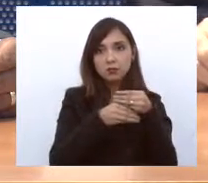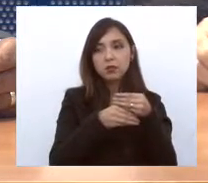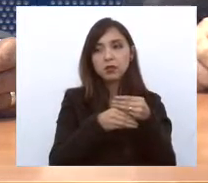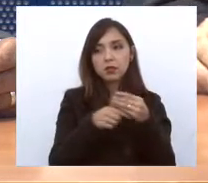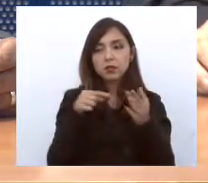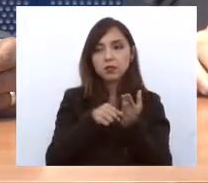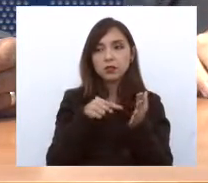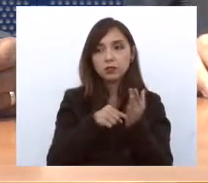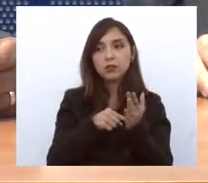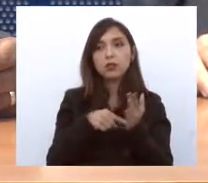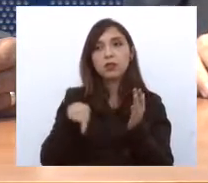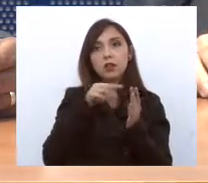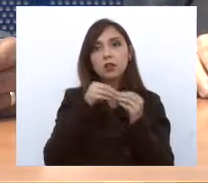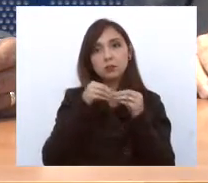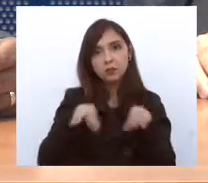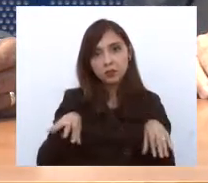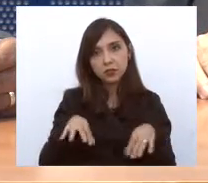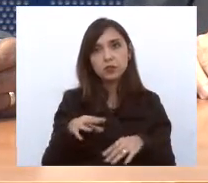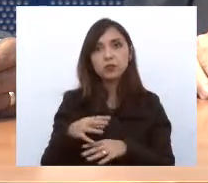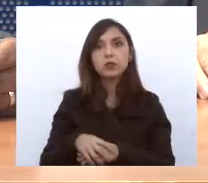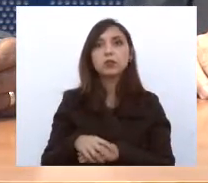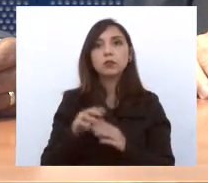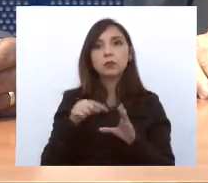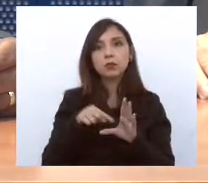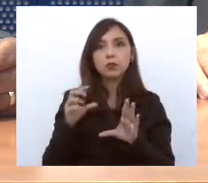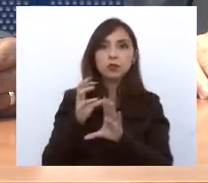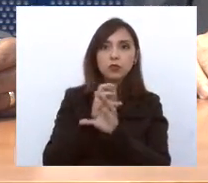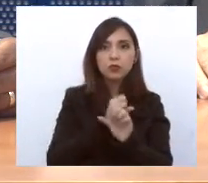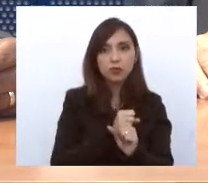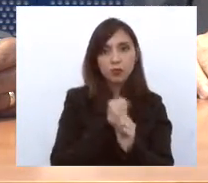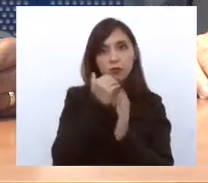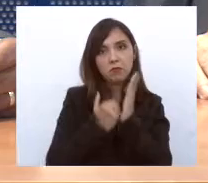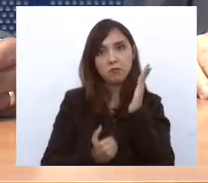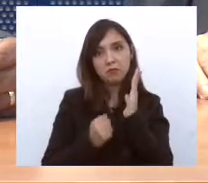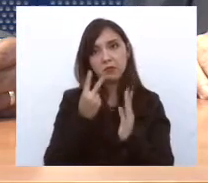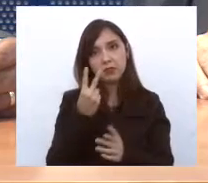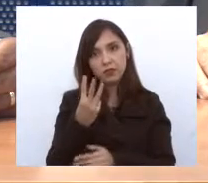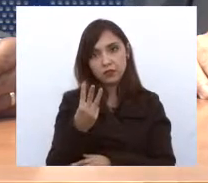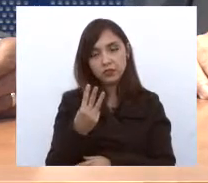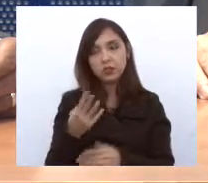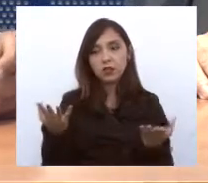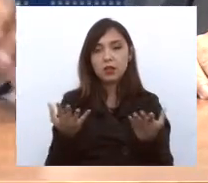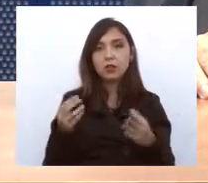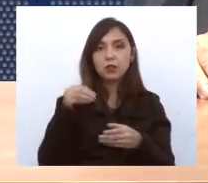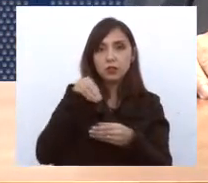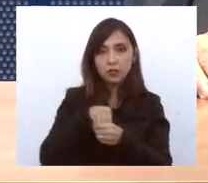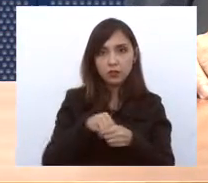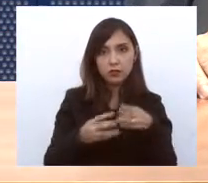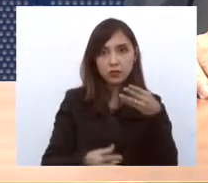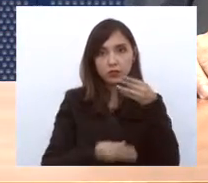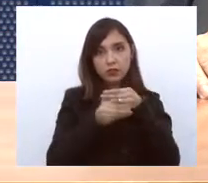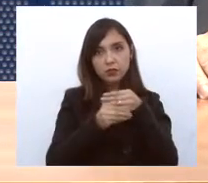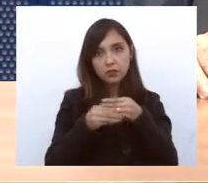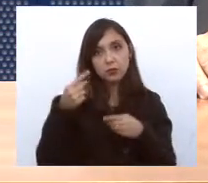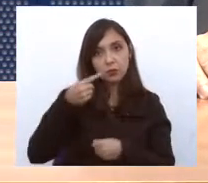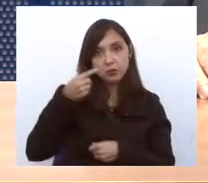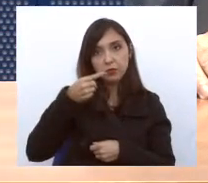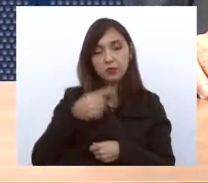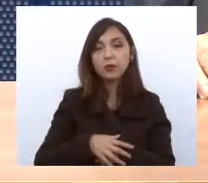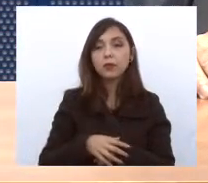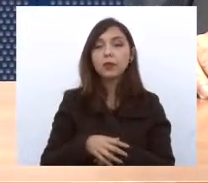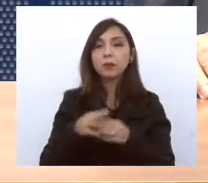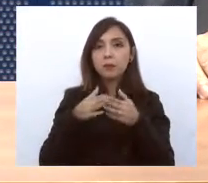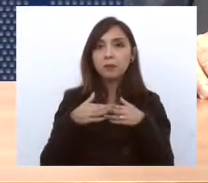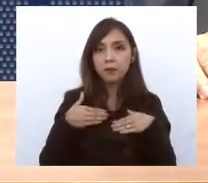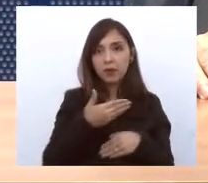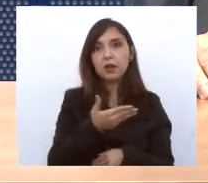supressiva número 1 foi declarada prejudicada devido ao registro de votos inferiores a 23. Em votação, emenda supressiva número 1. Solicito aos